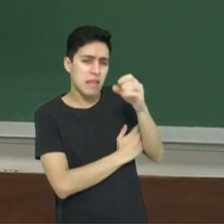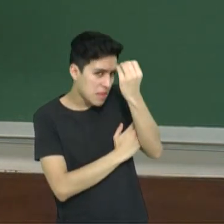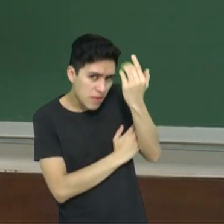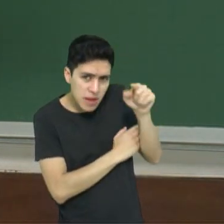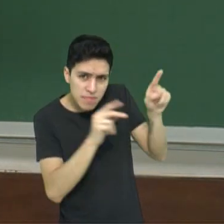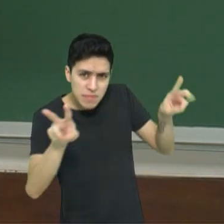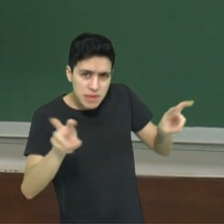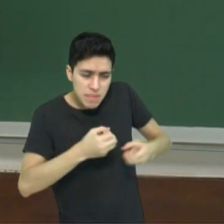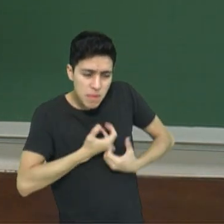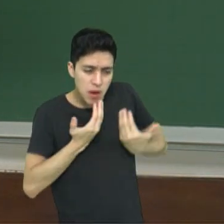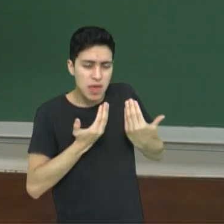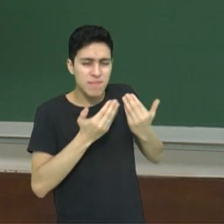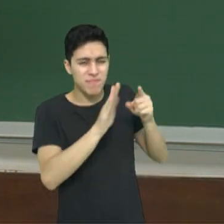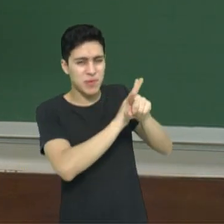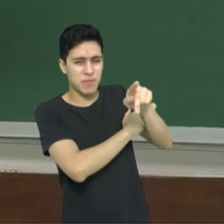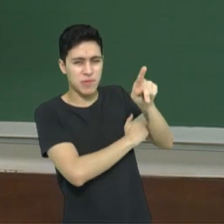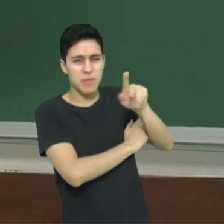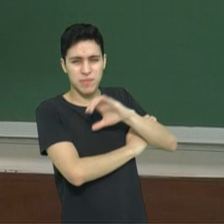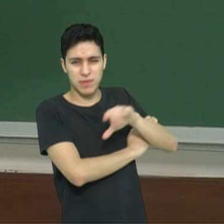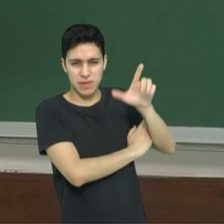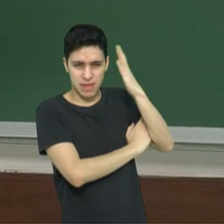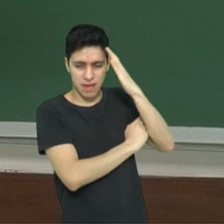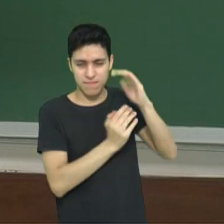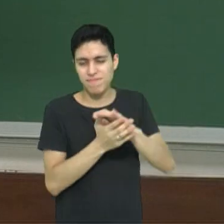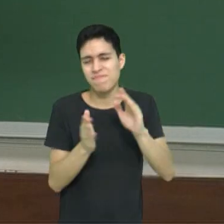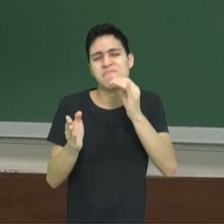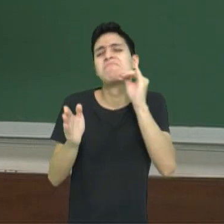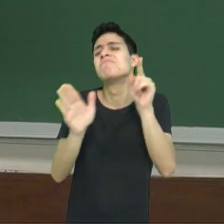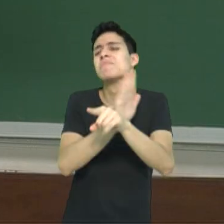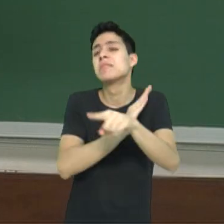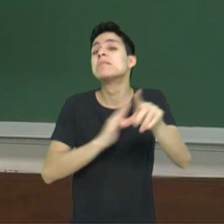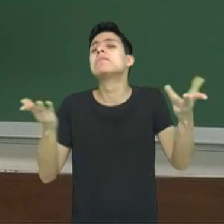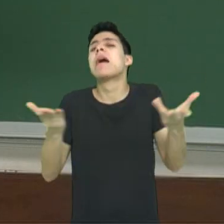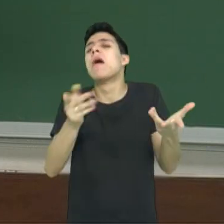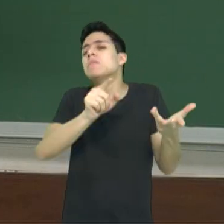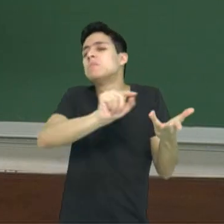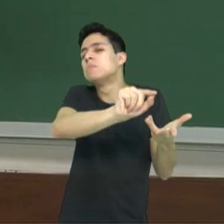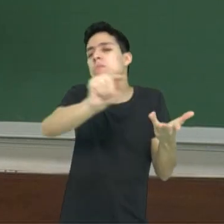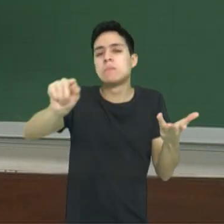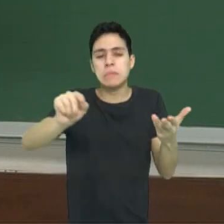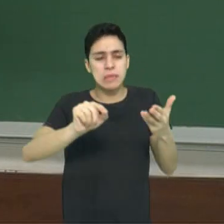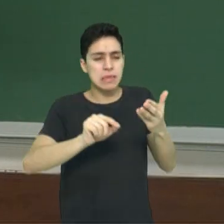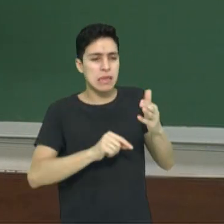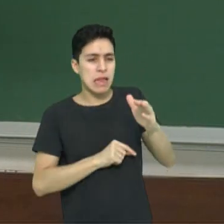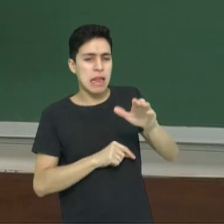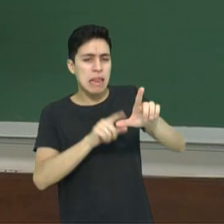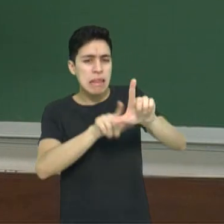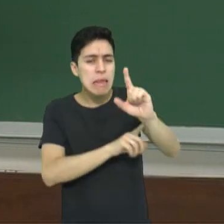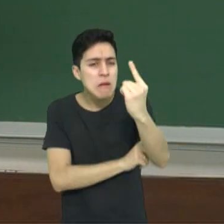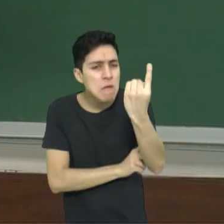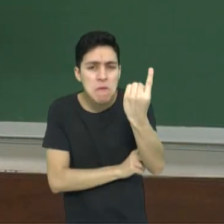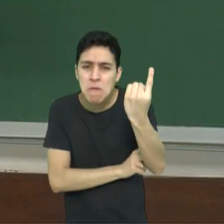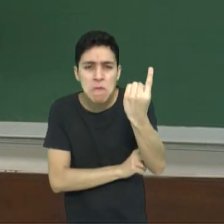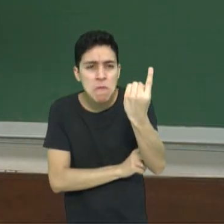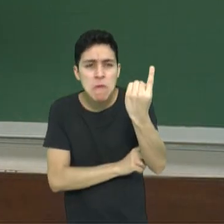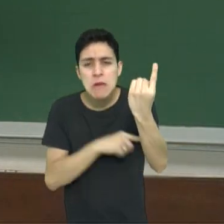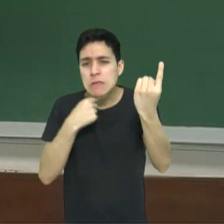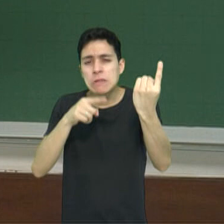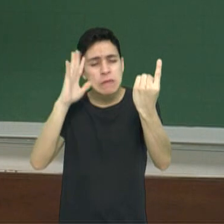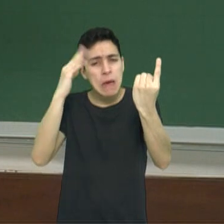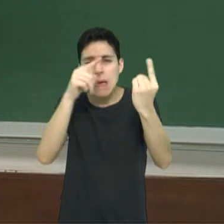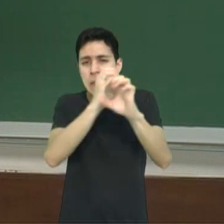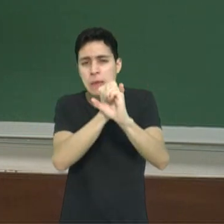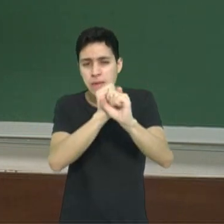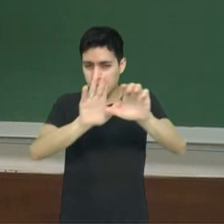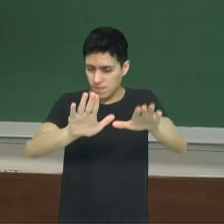E agora, José? E agora? Eu não tenho nenhuma letra sozinha. Não consigo resolver, professora? Primeiro,